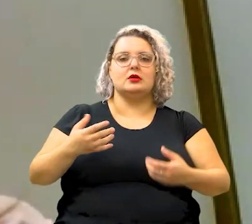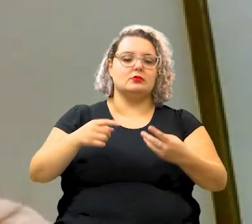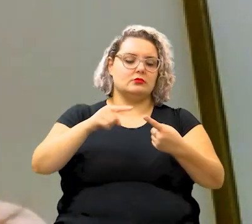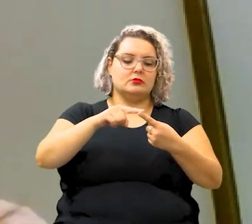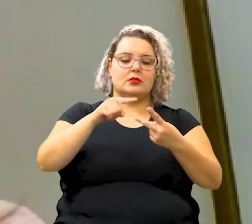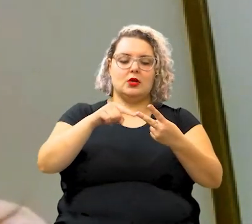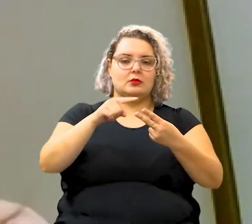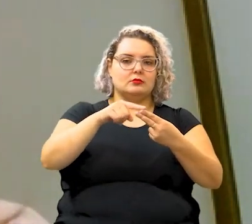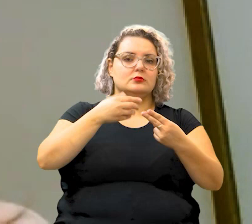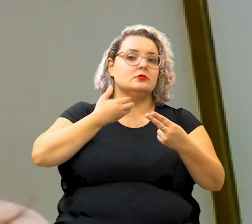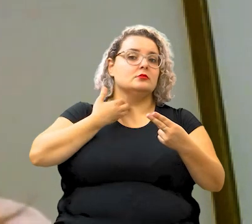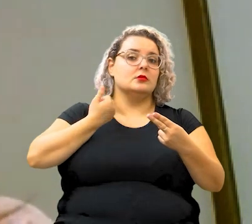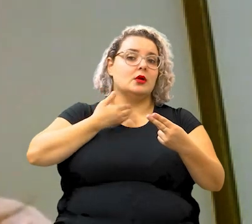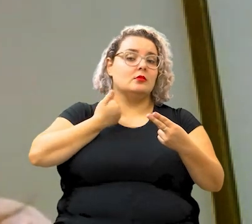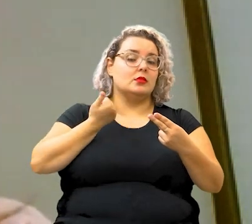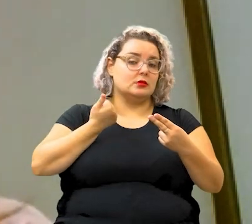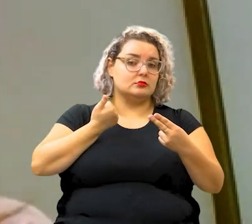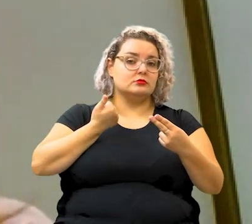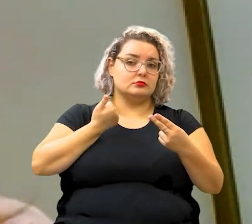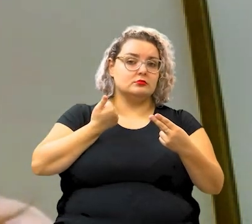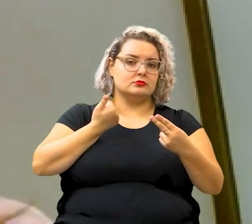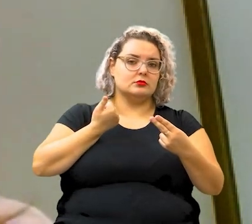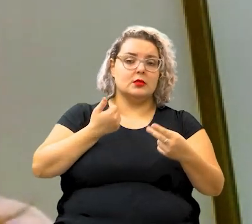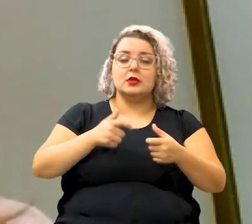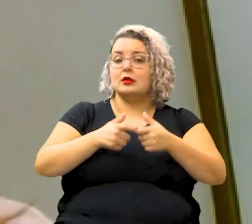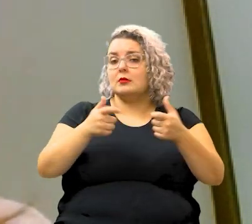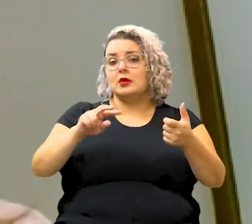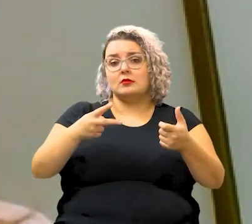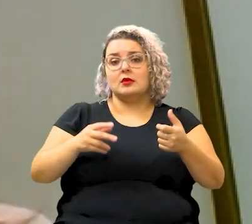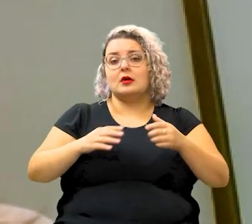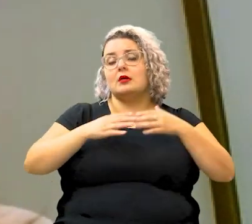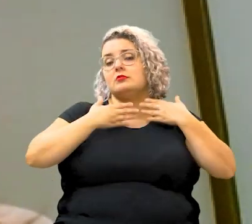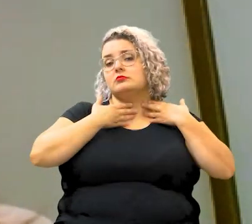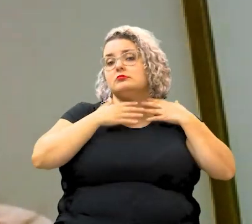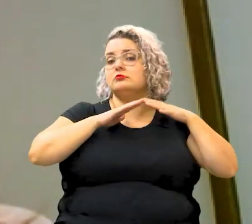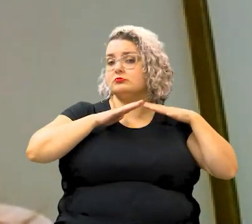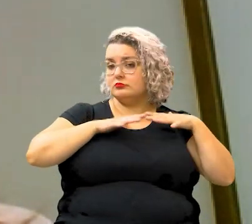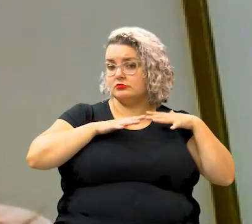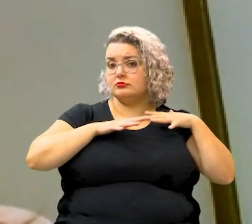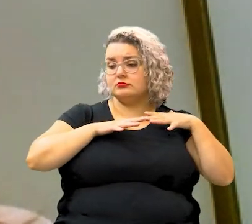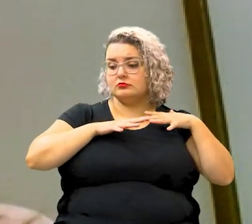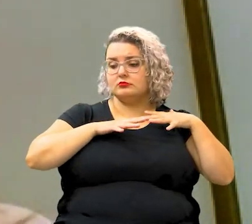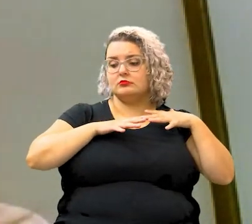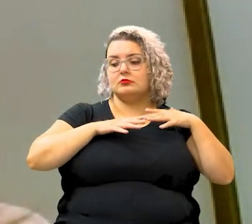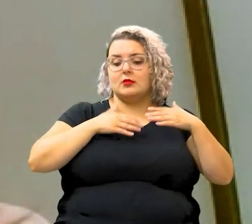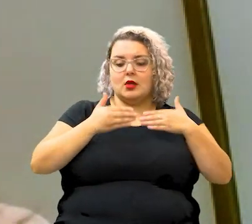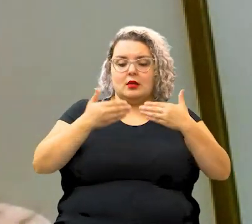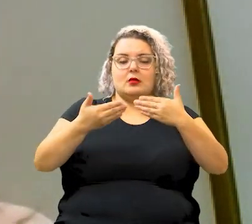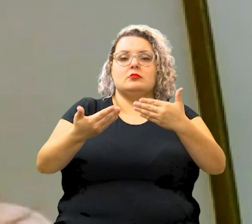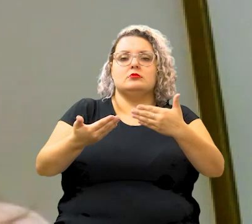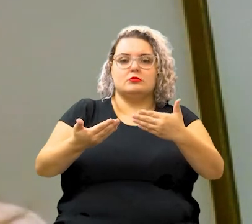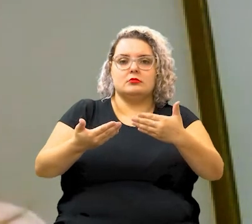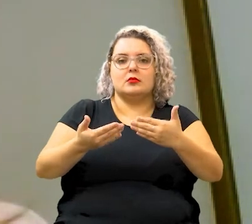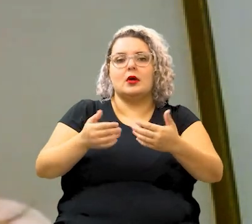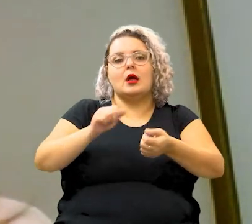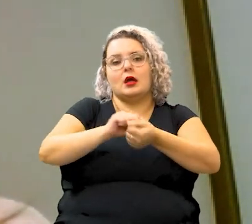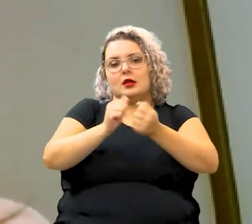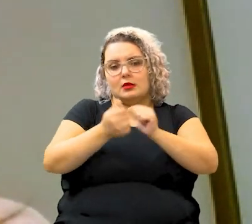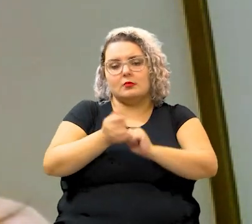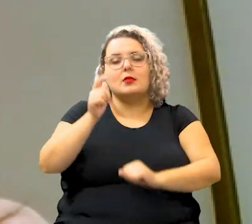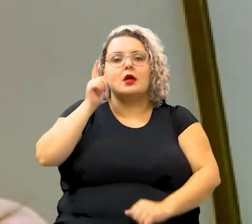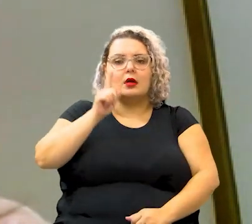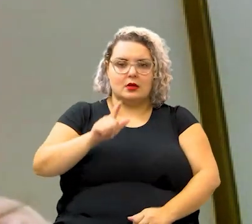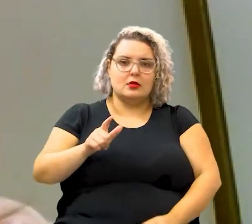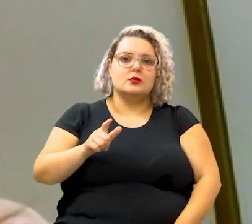perdendo uma ou duas. Então, na grande maioria das vezes, as outras que ficaram, elas se hipertrofiam e conseguem